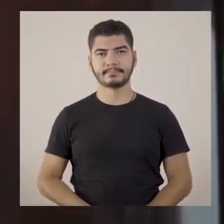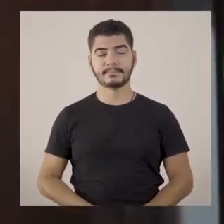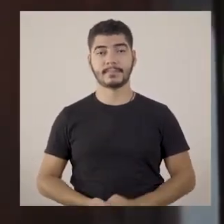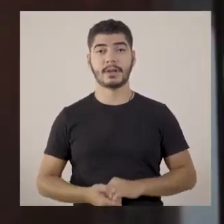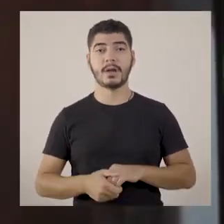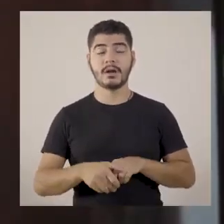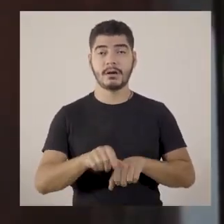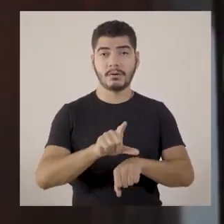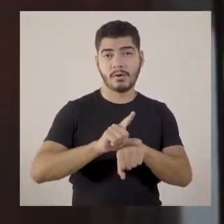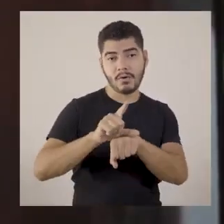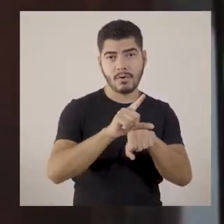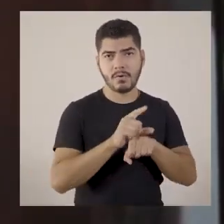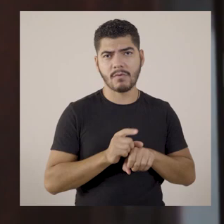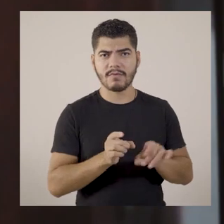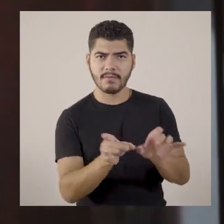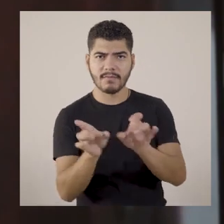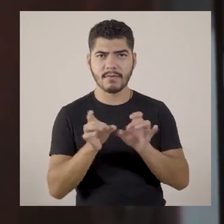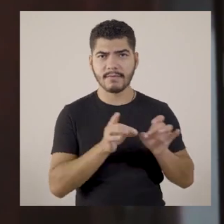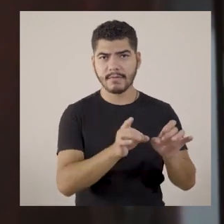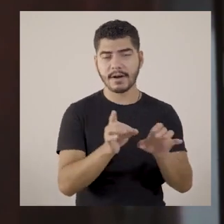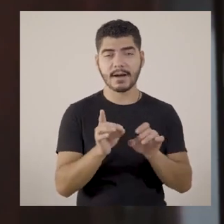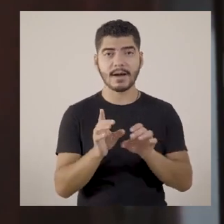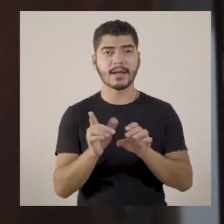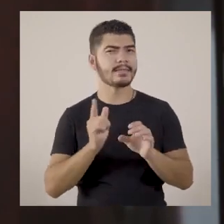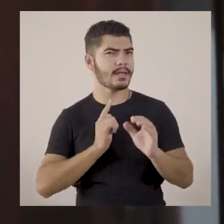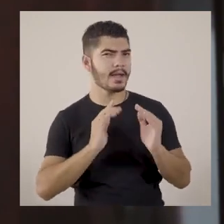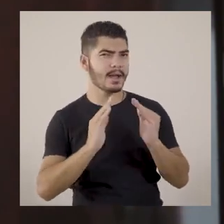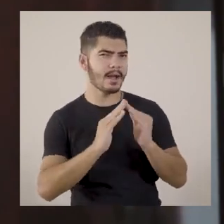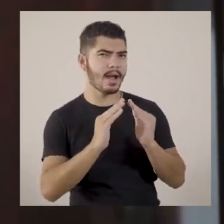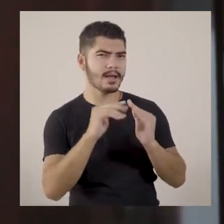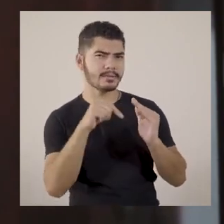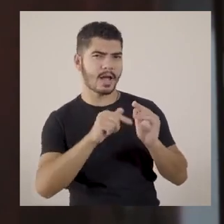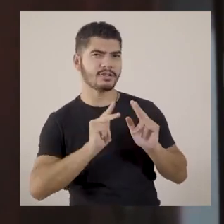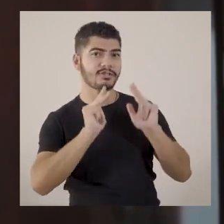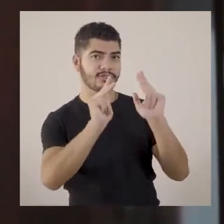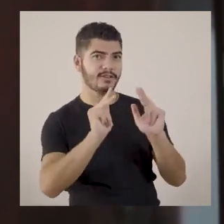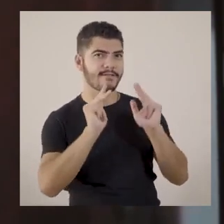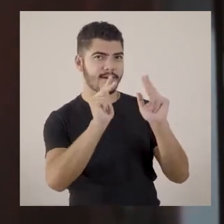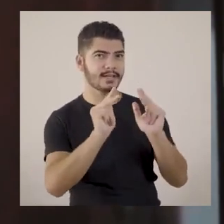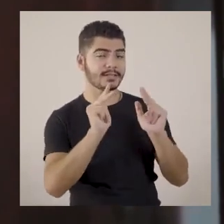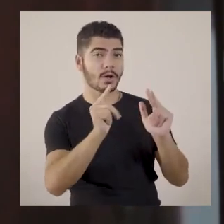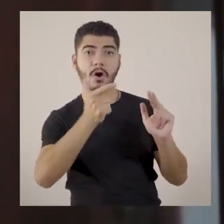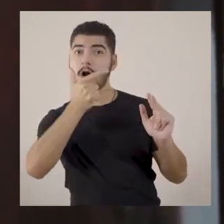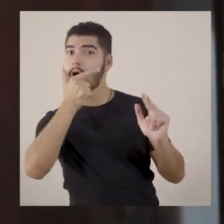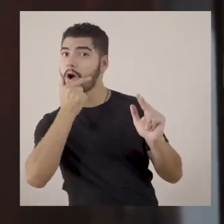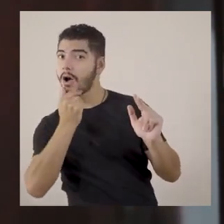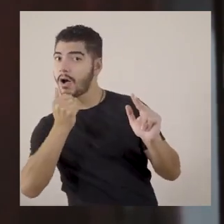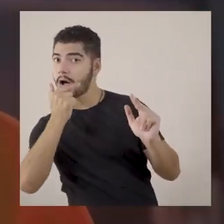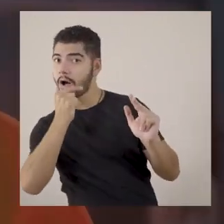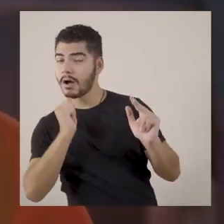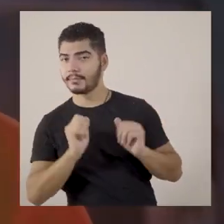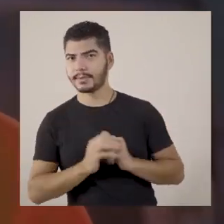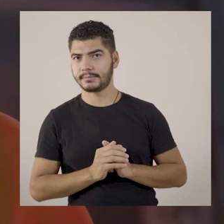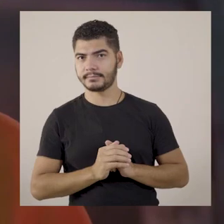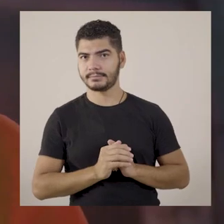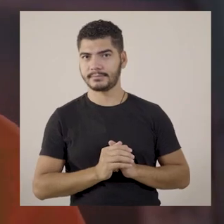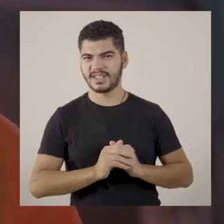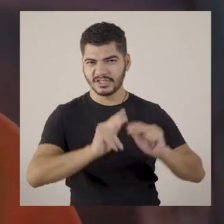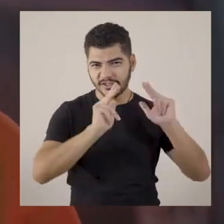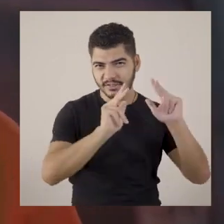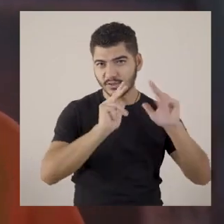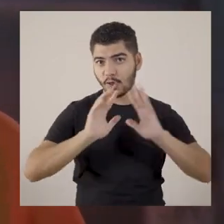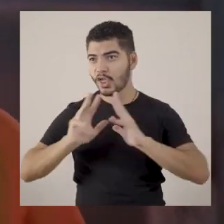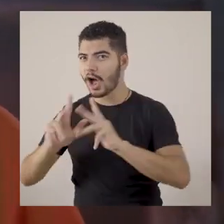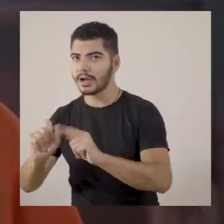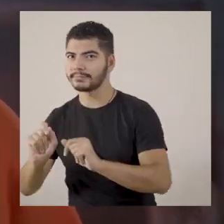Dentre os comércios da Baixada, havia uma casa de diversão para moços. Não